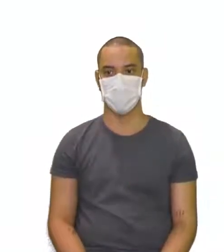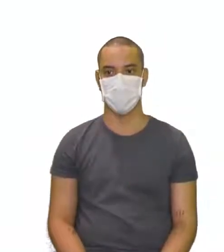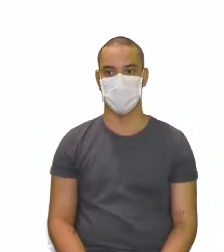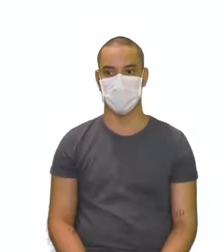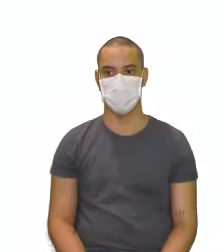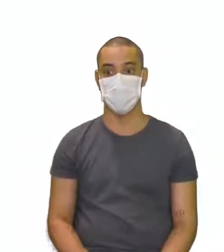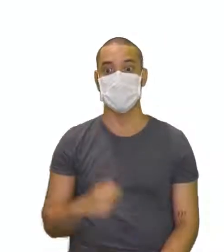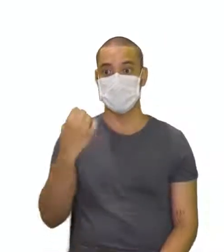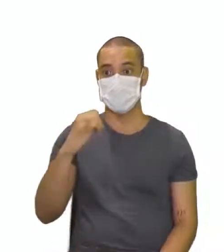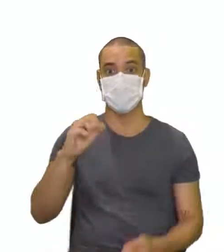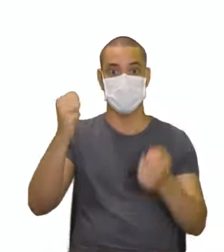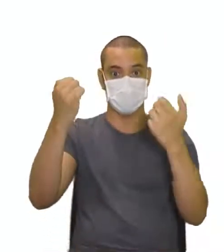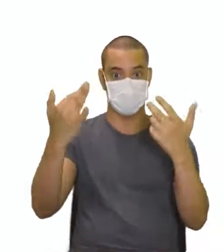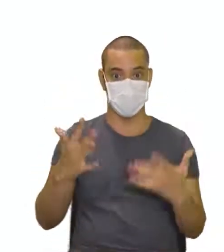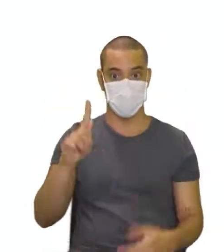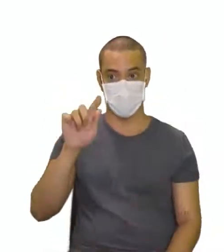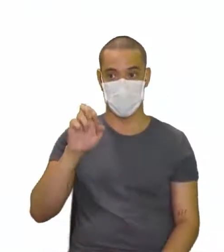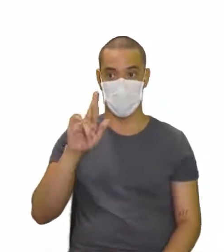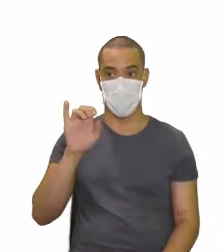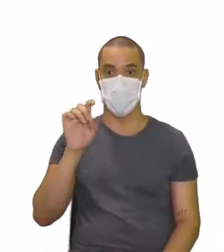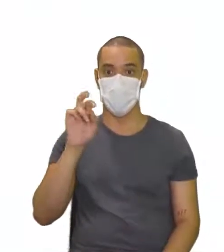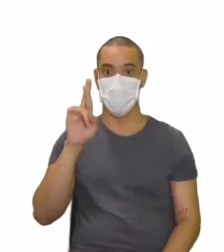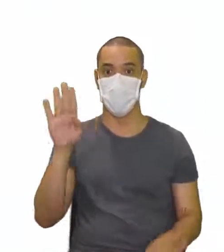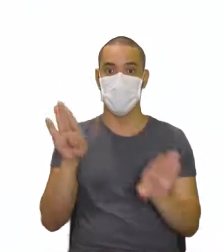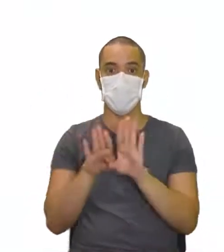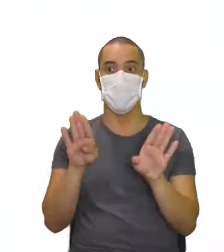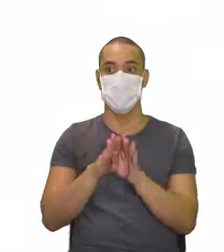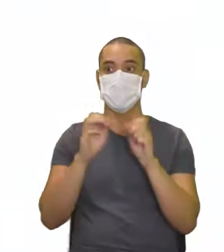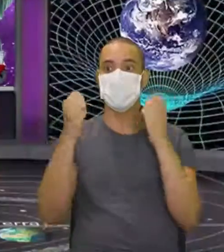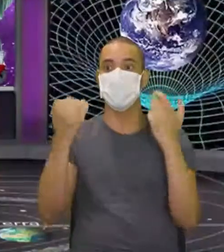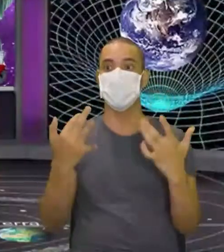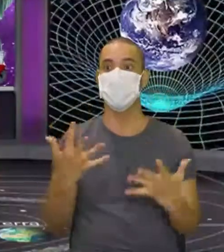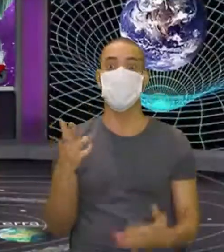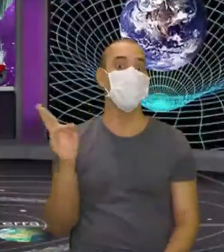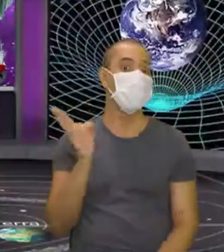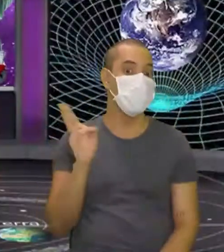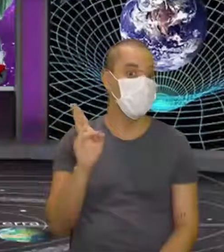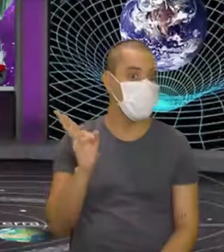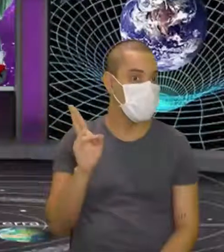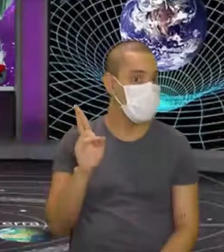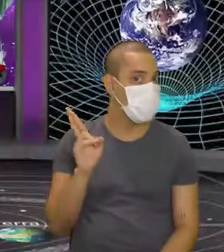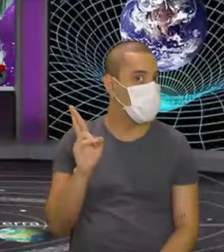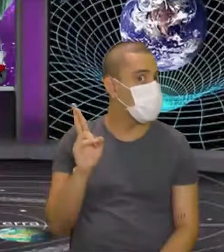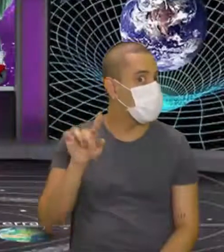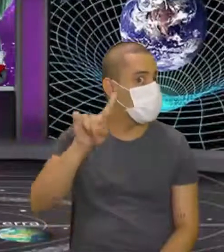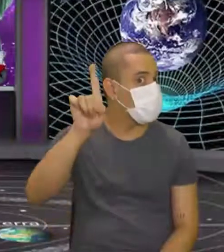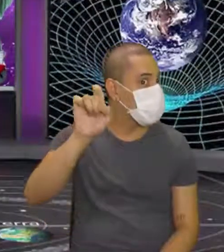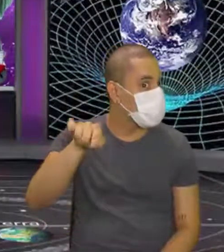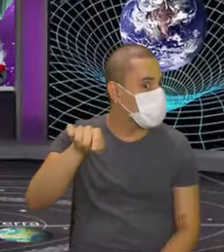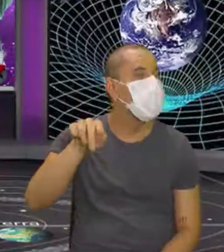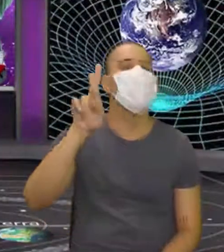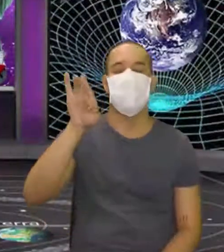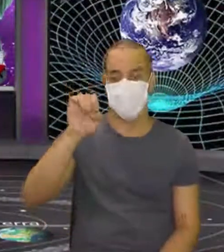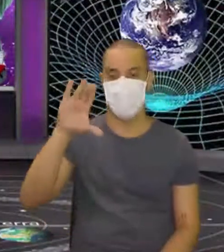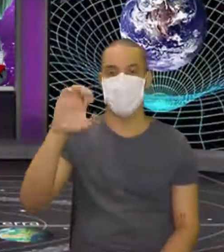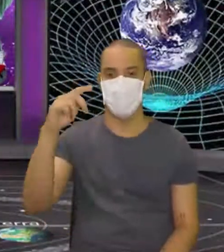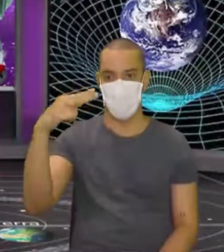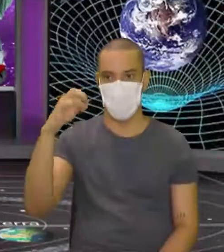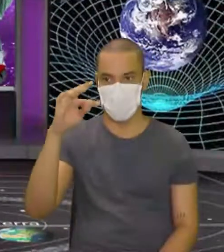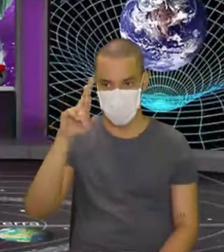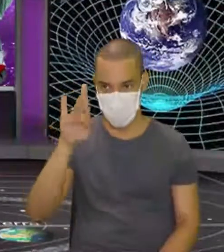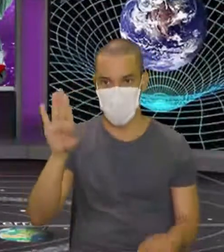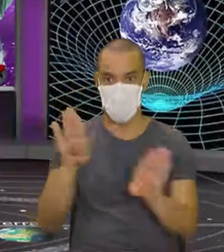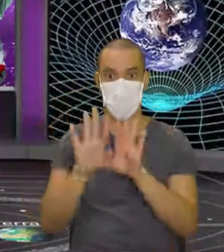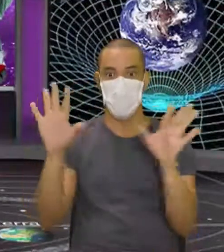se a gente fala de gerador, a gente também fala de quem? Falou de gerador, falou de receptor. O